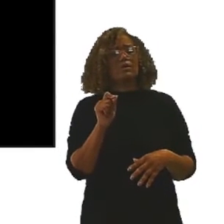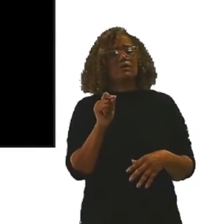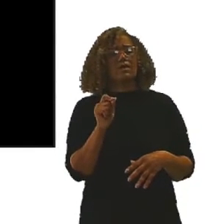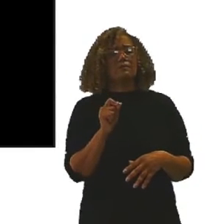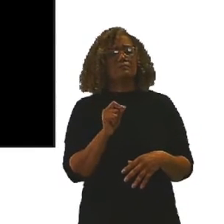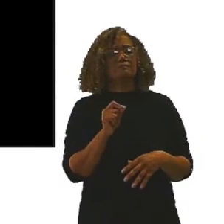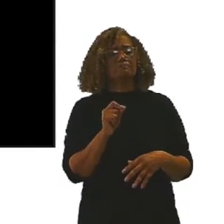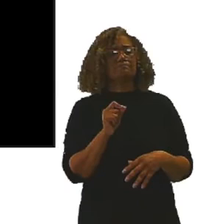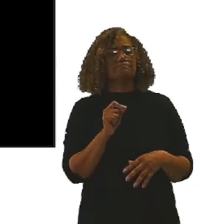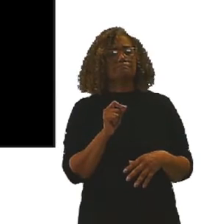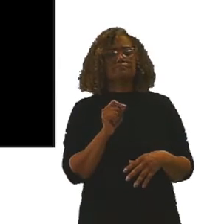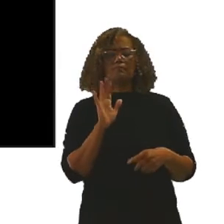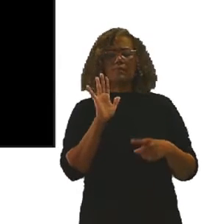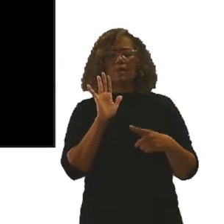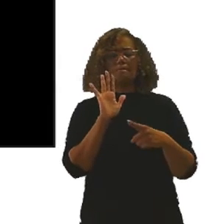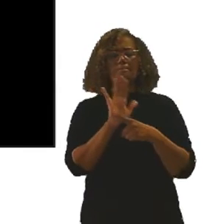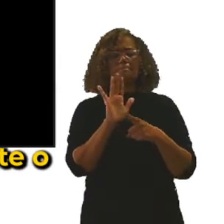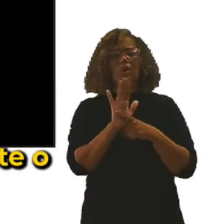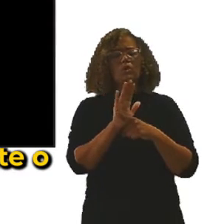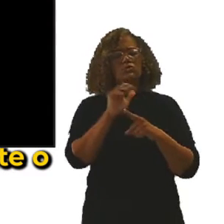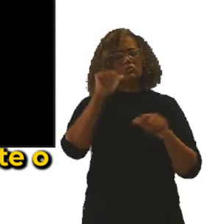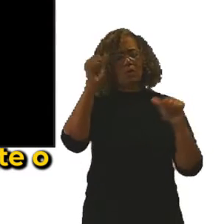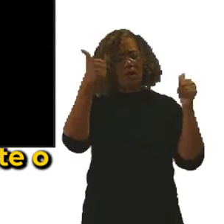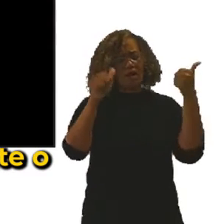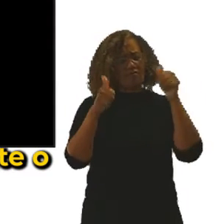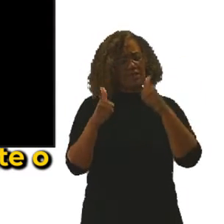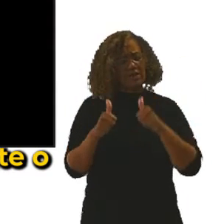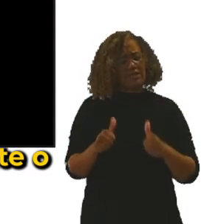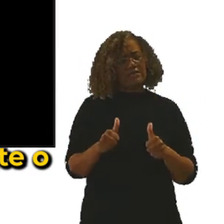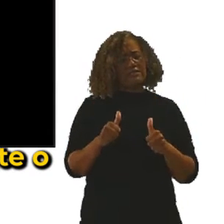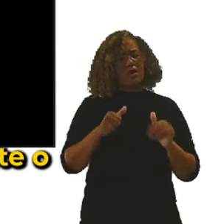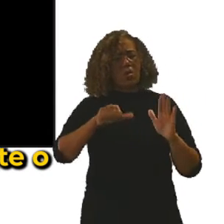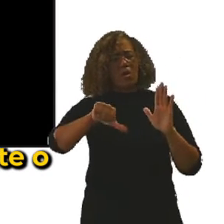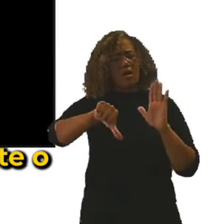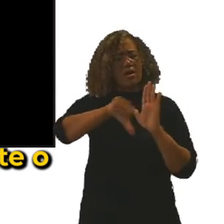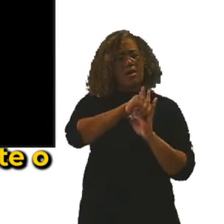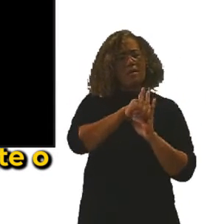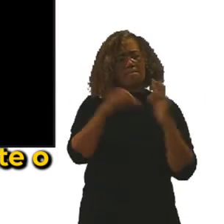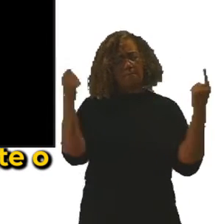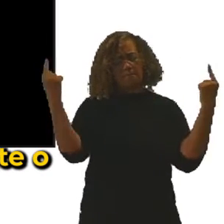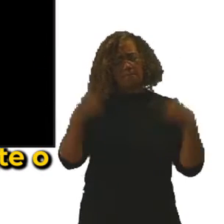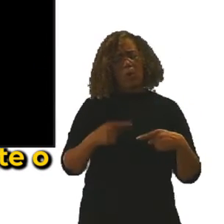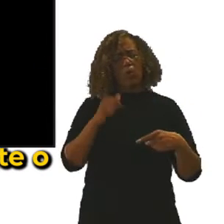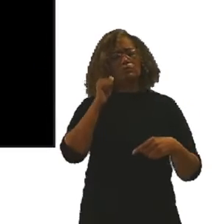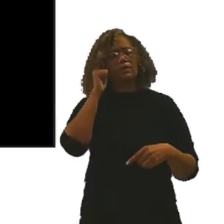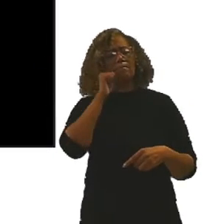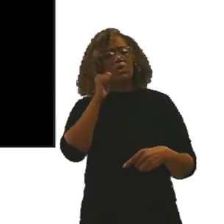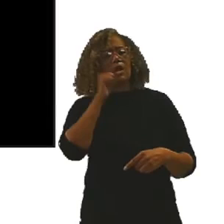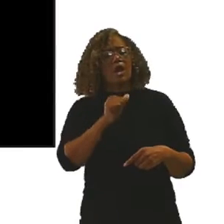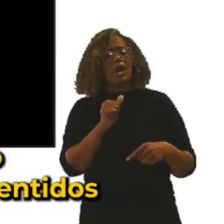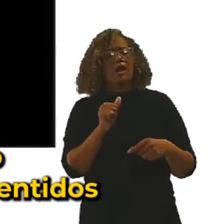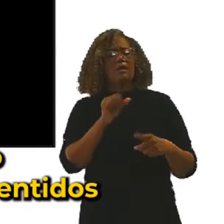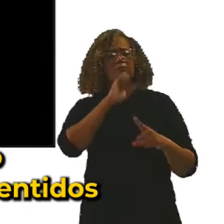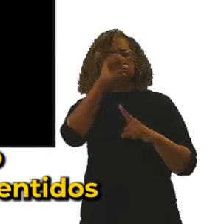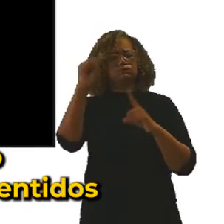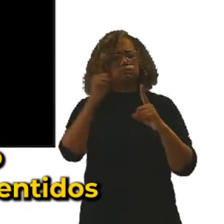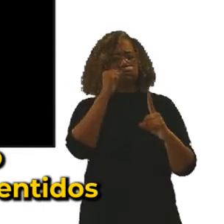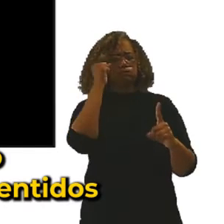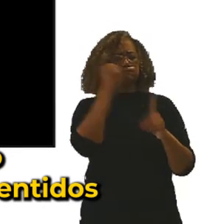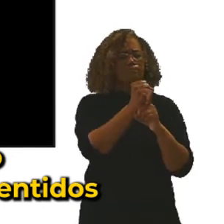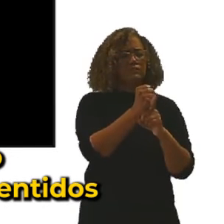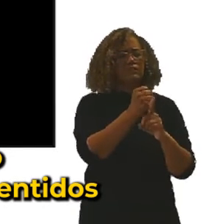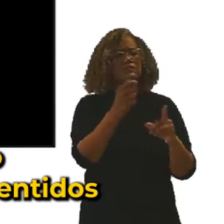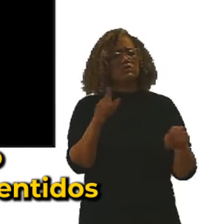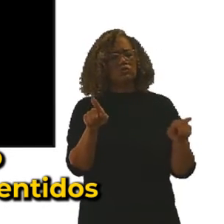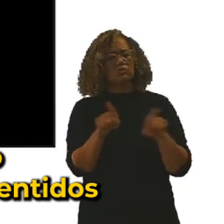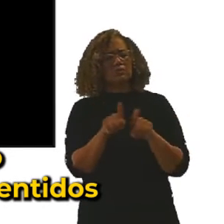estabeleço a perspectiva analítica nos crimes contra a mulher, efetivamente, o feminicídio. Eu creio que